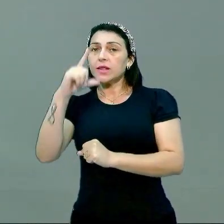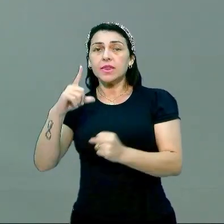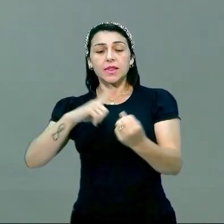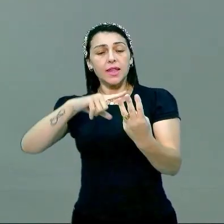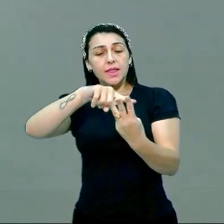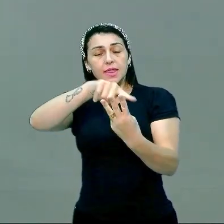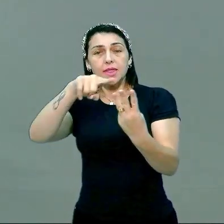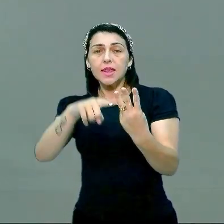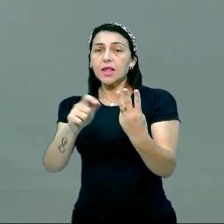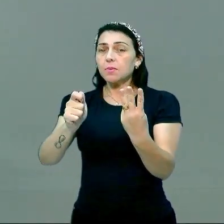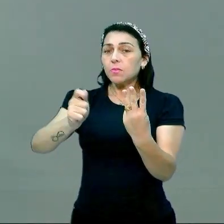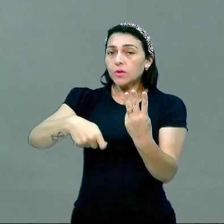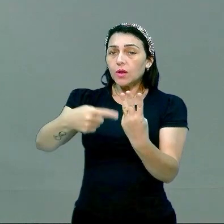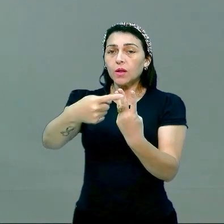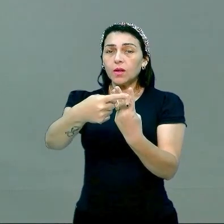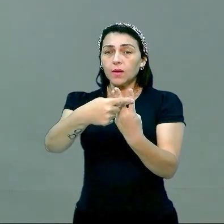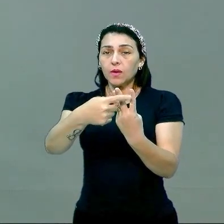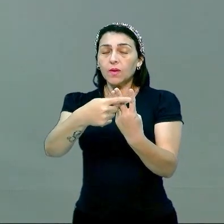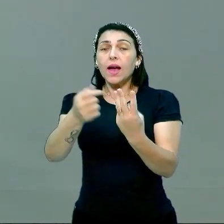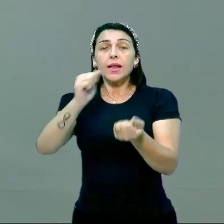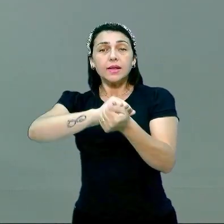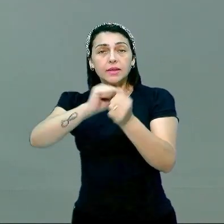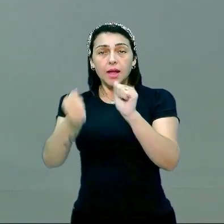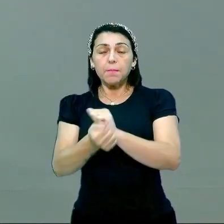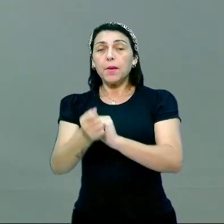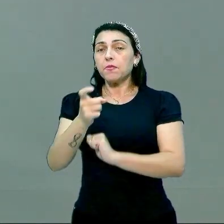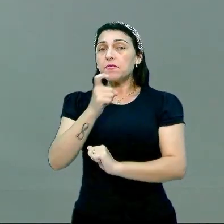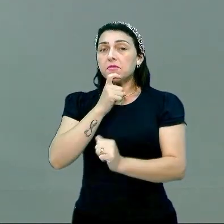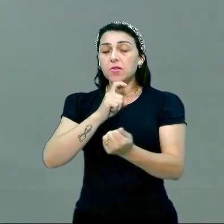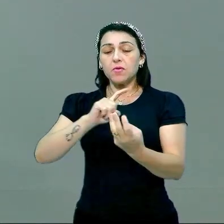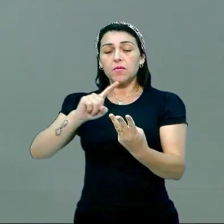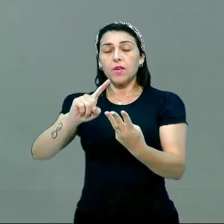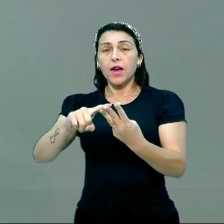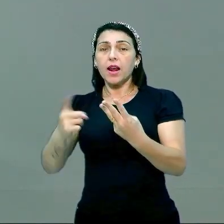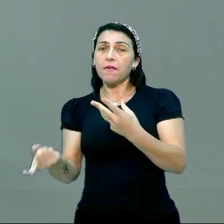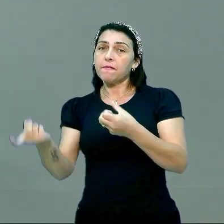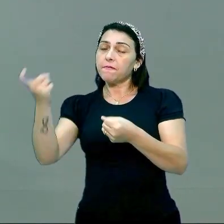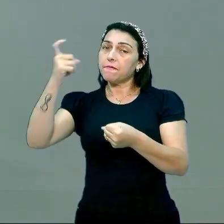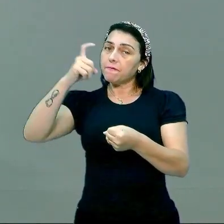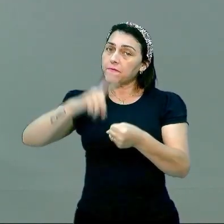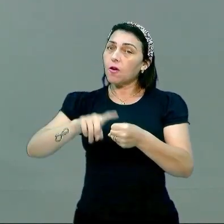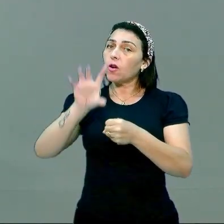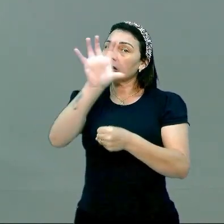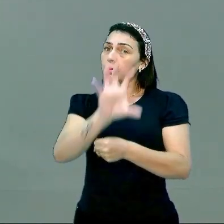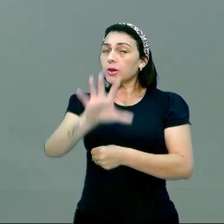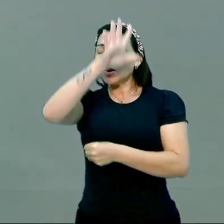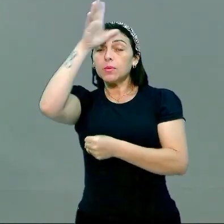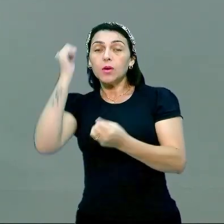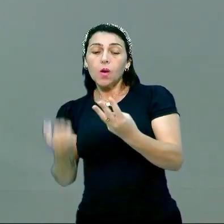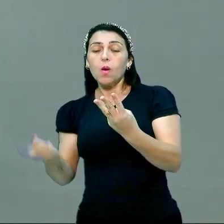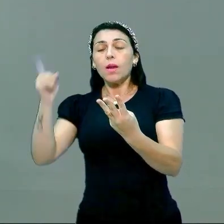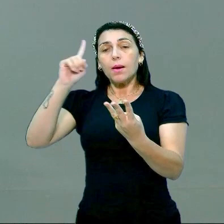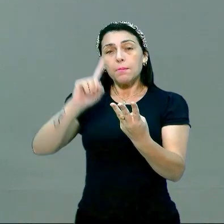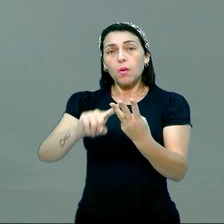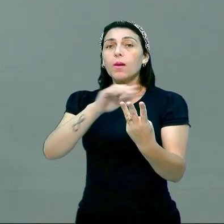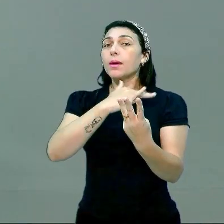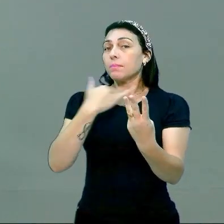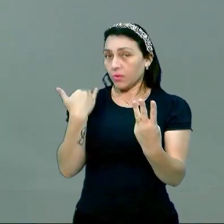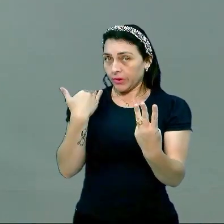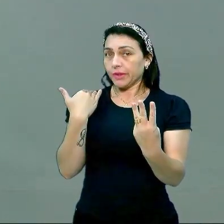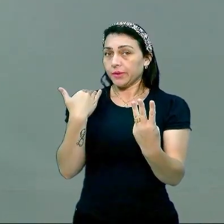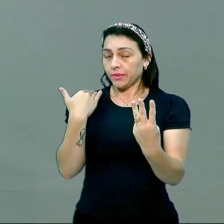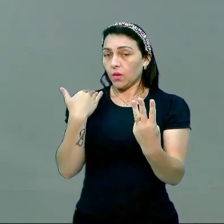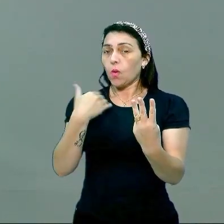três possibilidades. Ou ela se adapta ao frio, ou ela volta para a região amazônica, ou ela